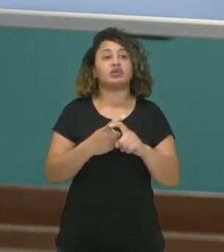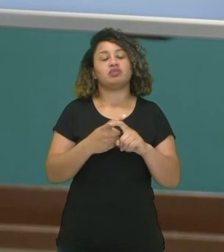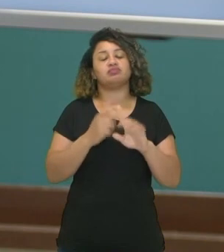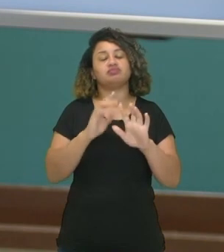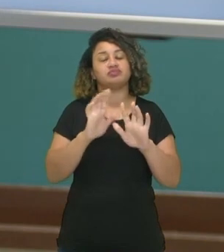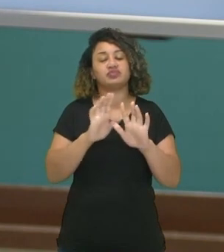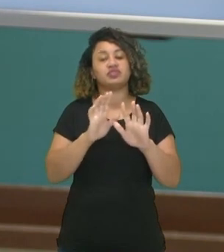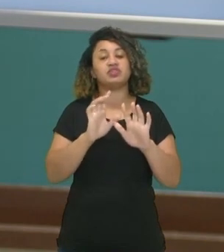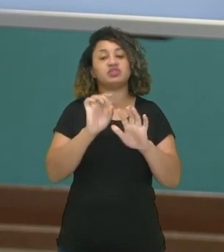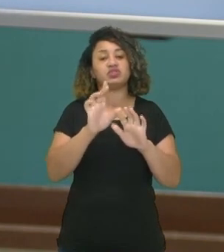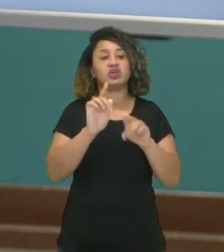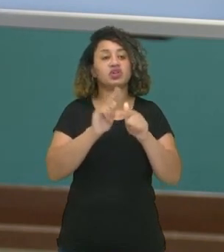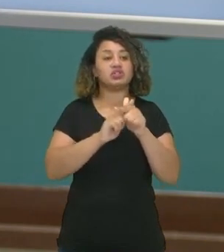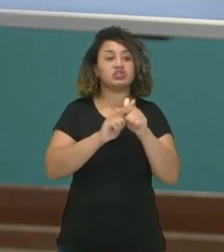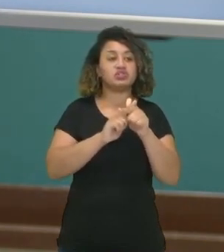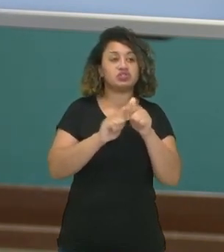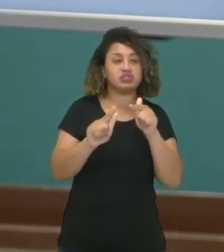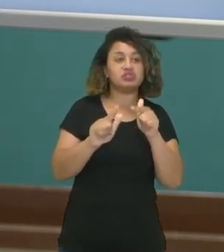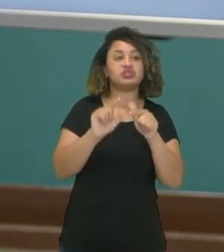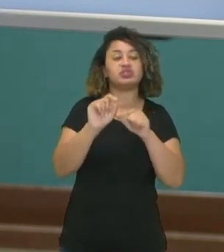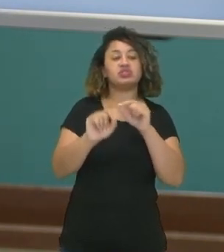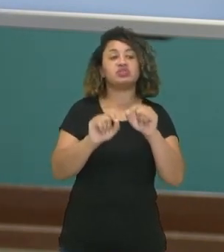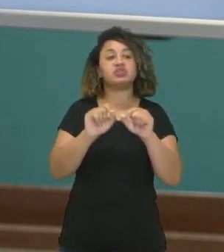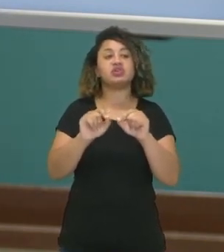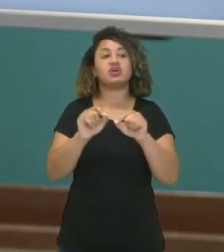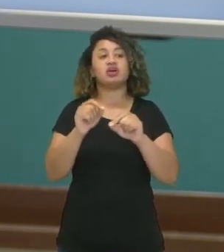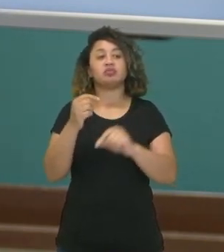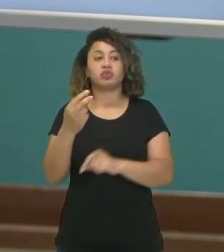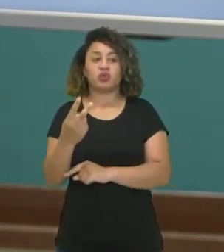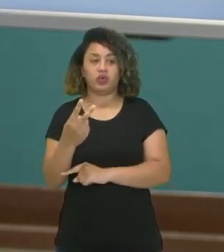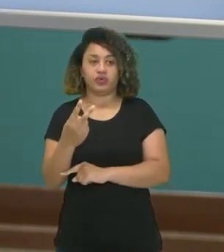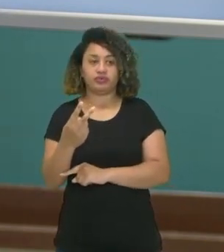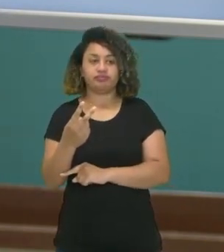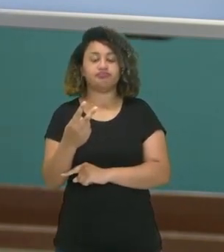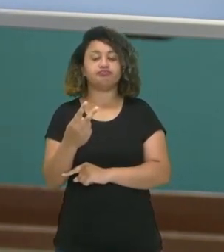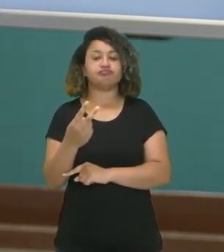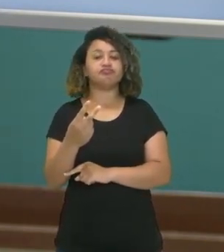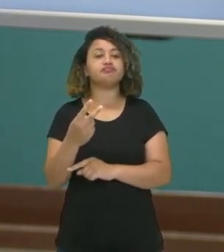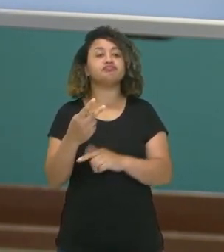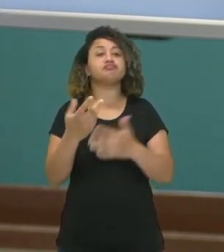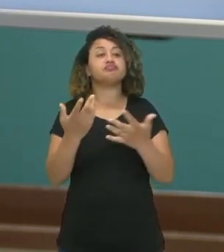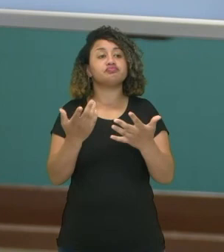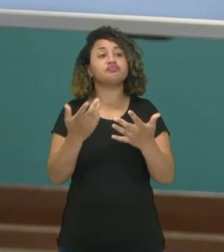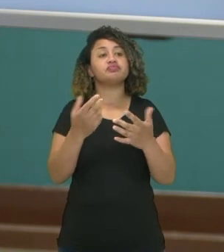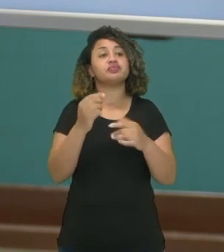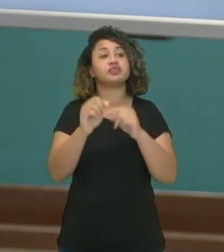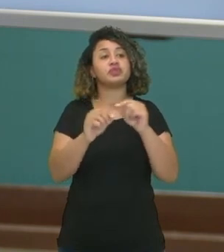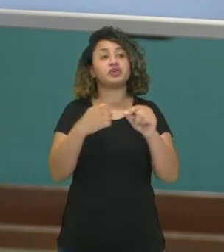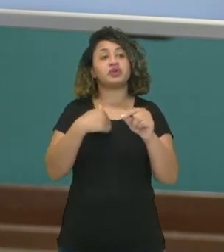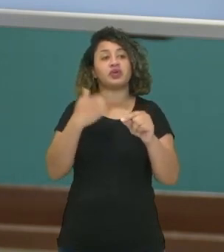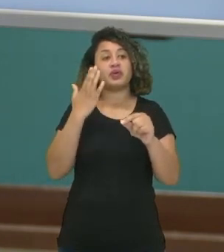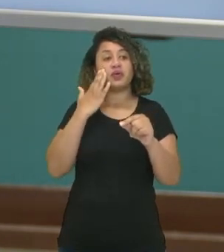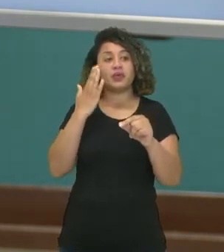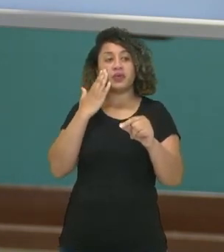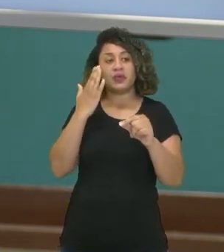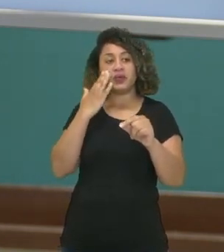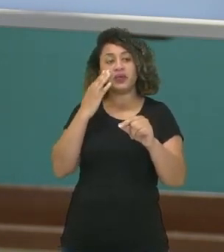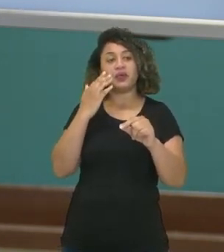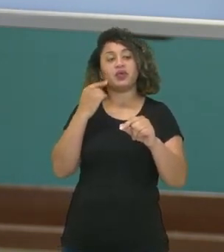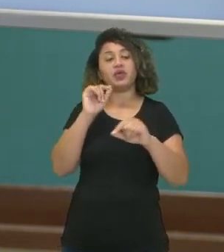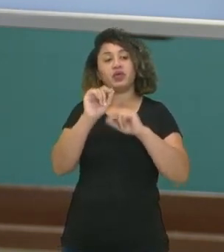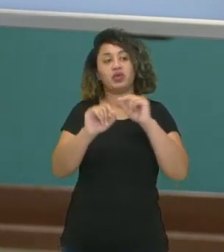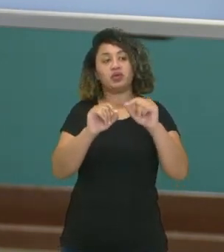aliás, que é só dividir neste caso por 2, tá? Então, eu sei que vai ser uma